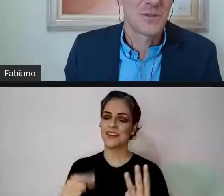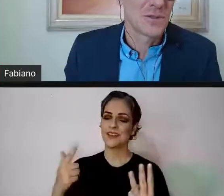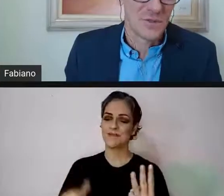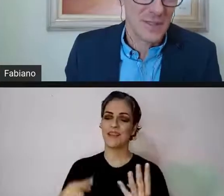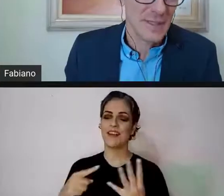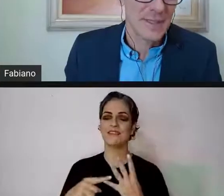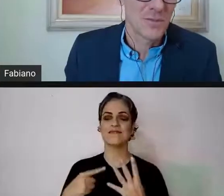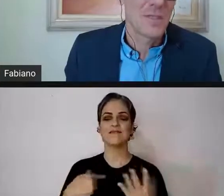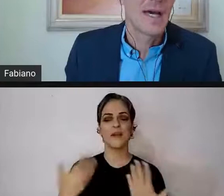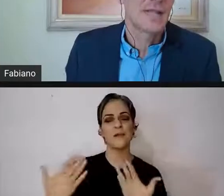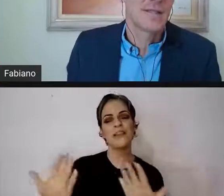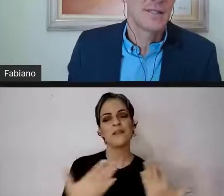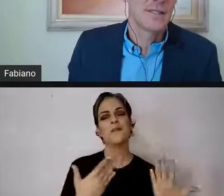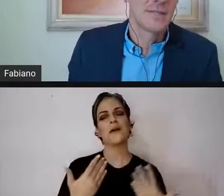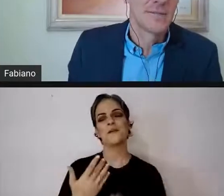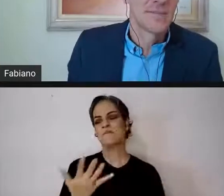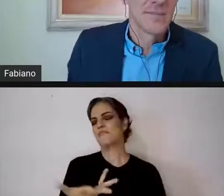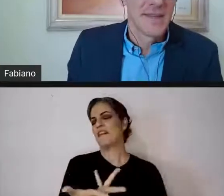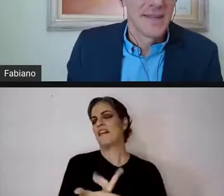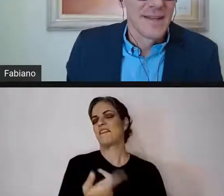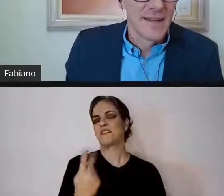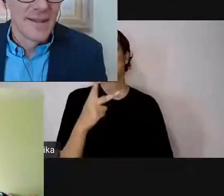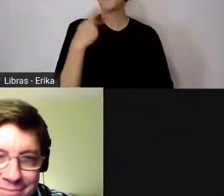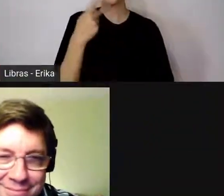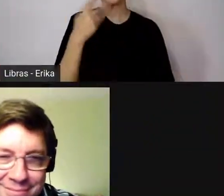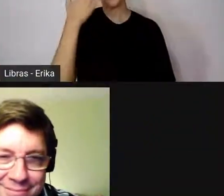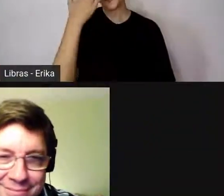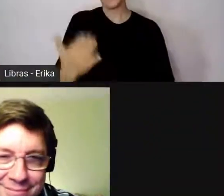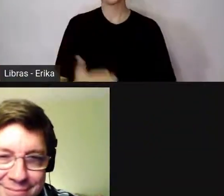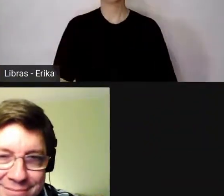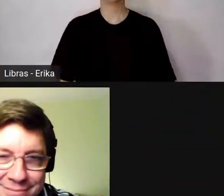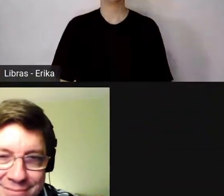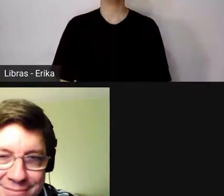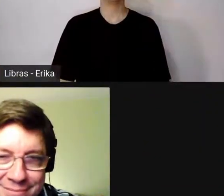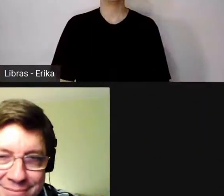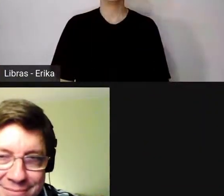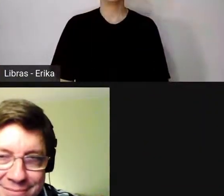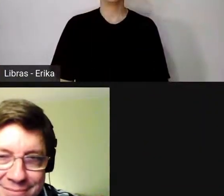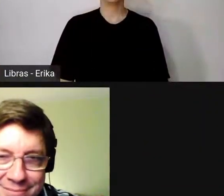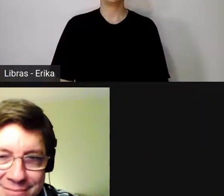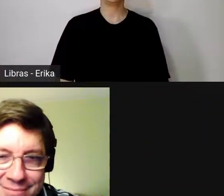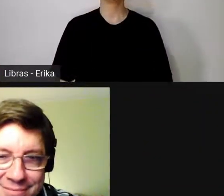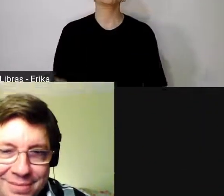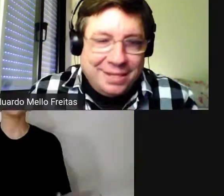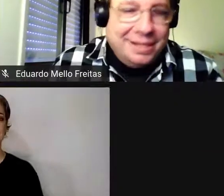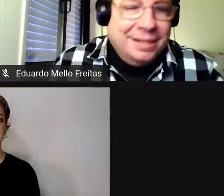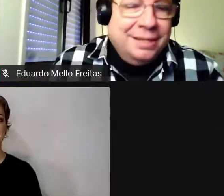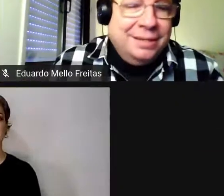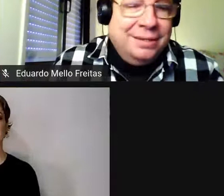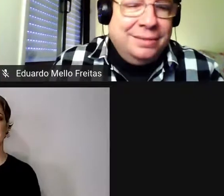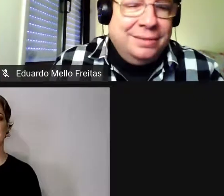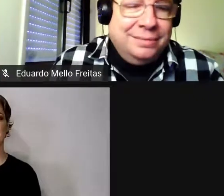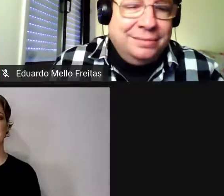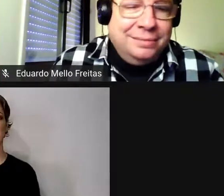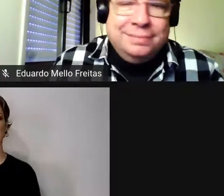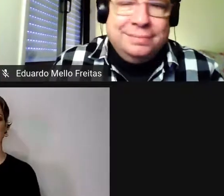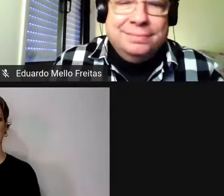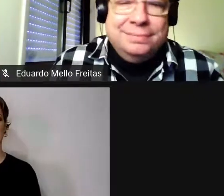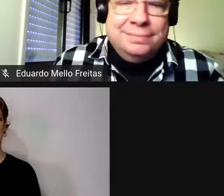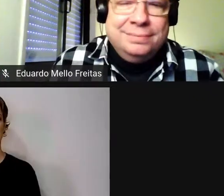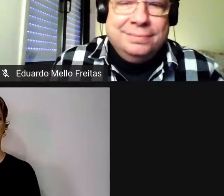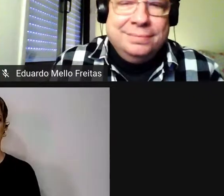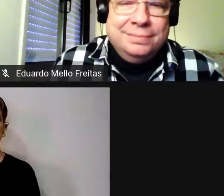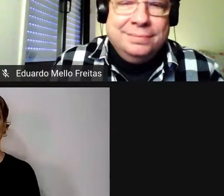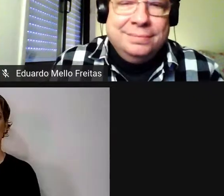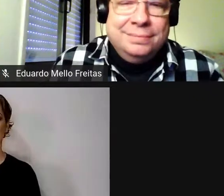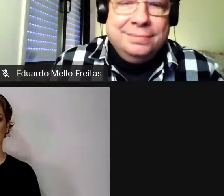que você contou. Fantástico. Obrigado, Candice. Eduardo, bem-vindo, amigo. Você tem também 20 minutos, 10